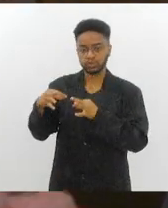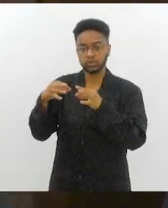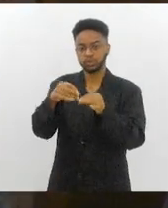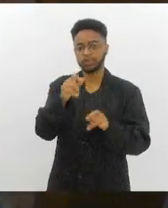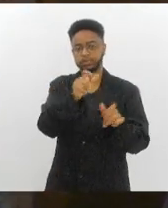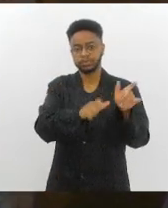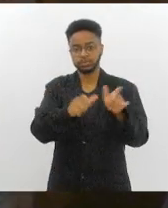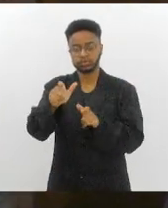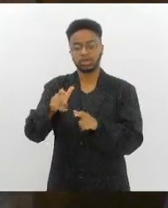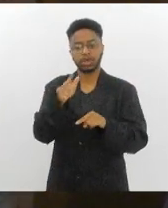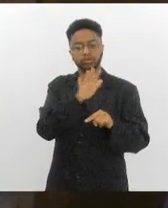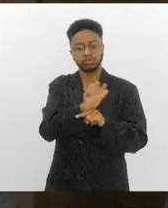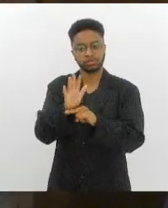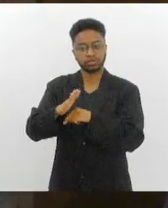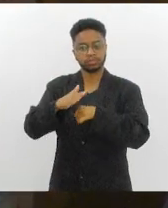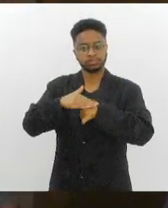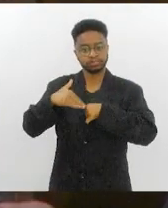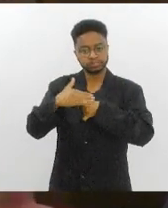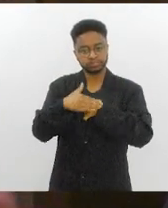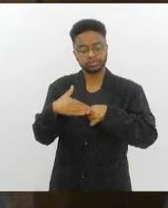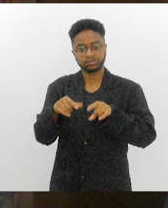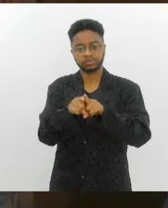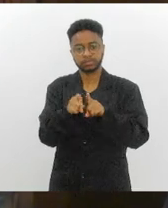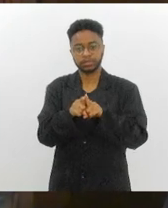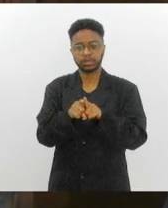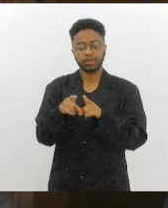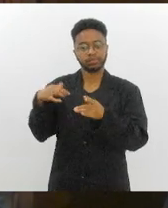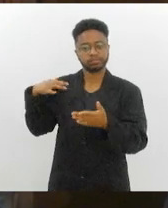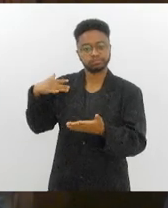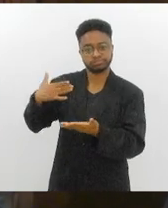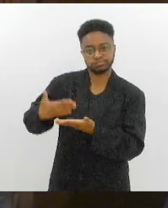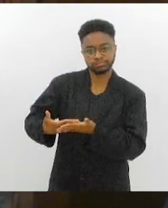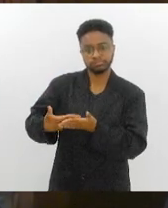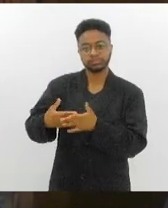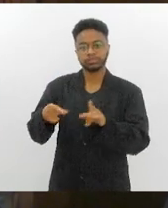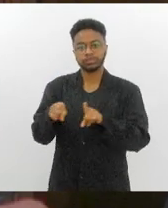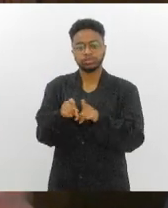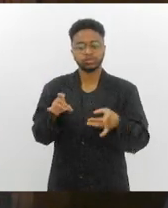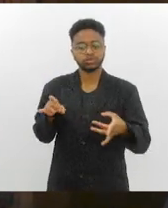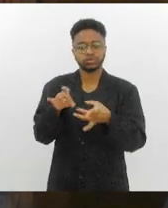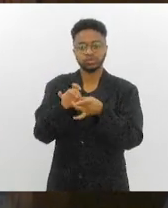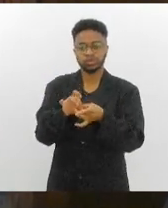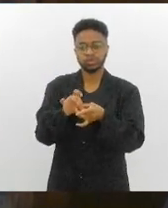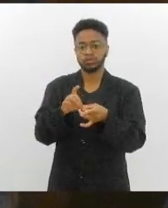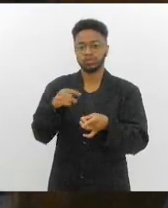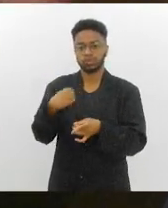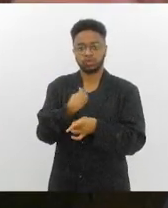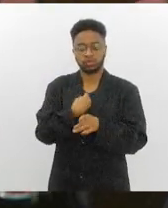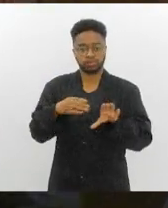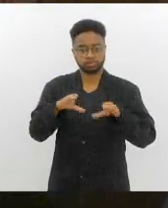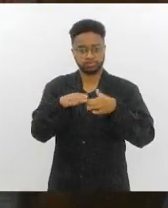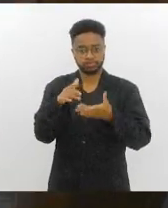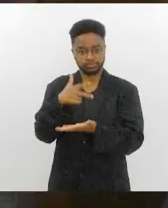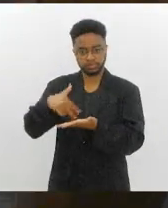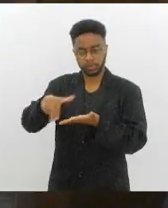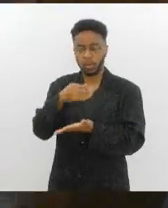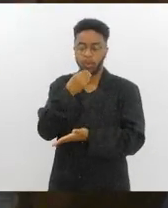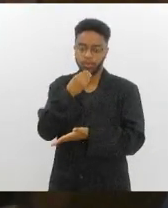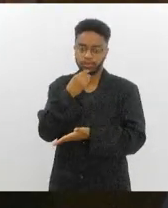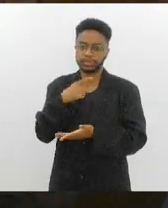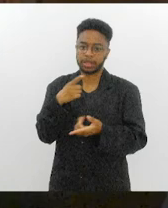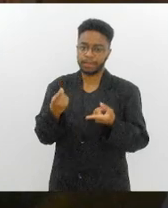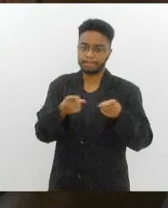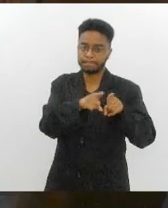esse caminho, com essa estrada que essa companhia percorreu. Claro que teve os pequenos parceiros